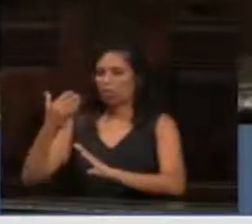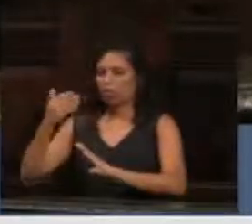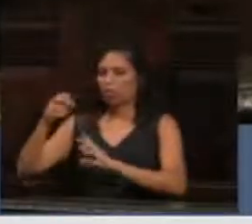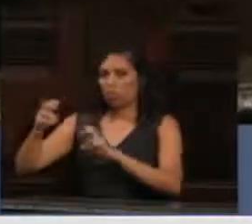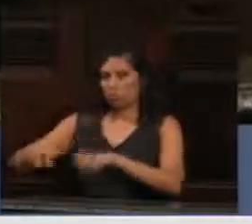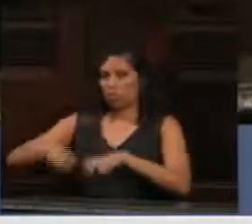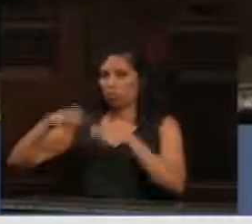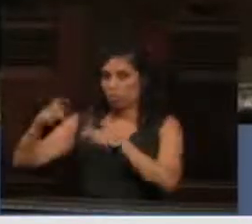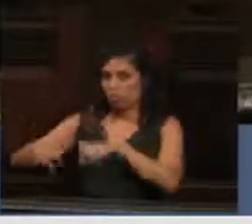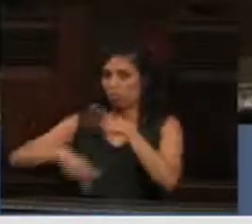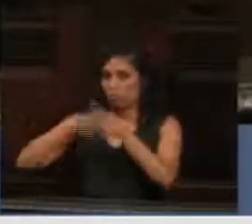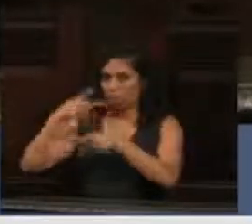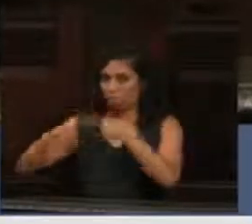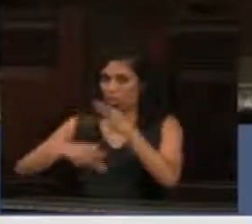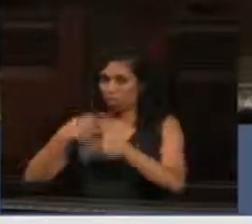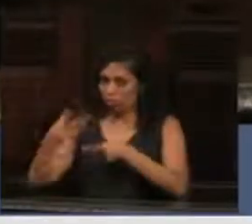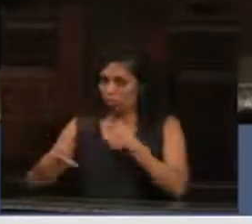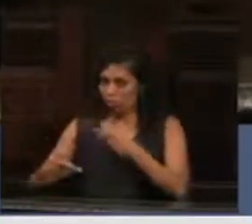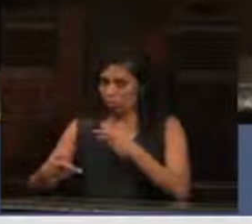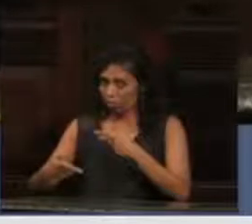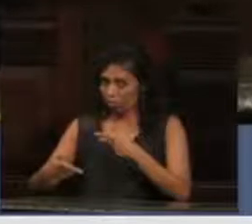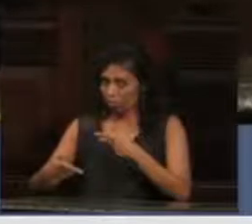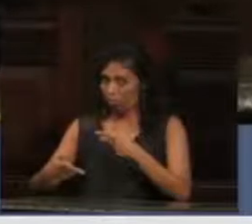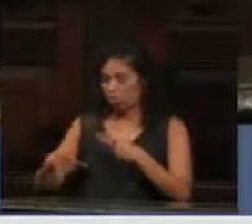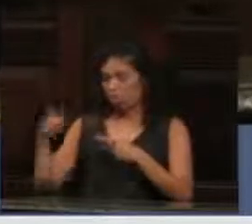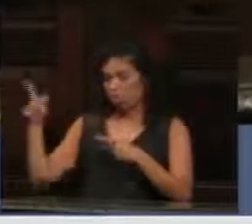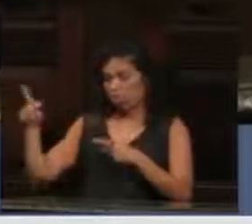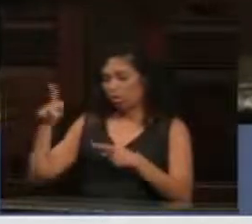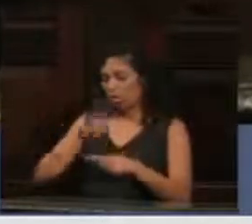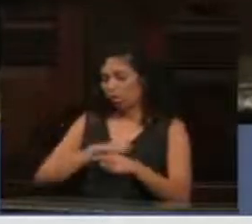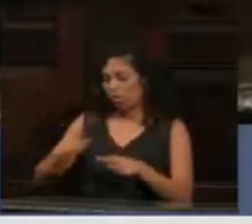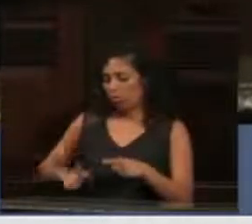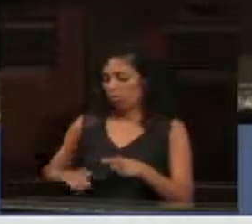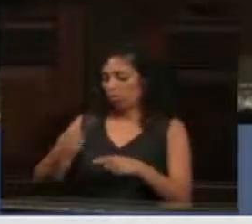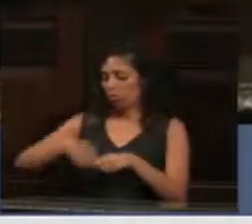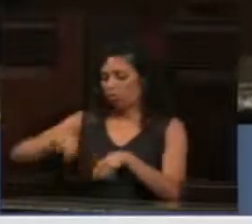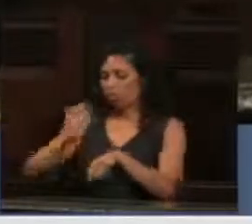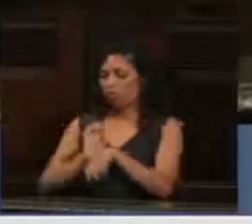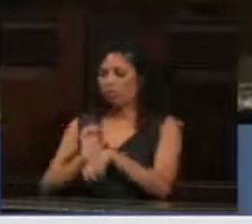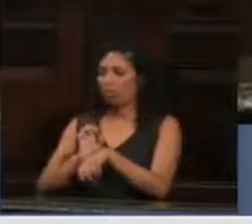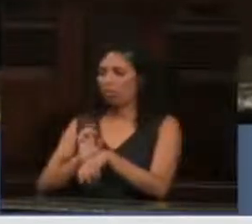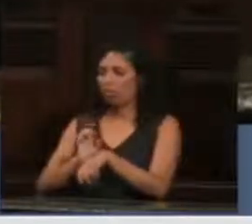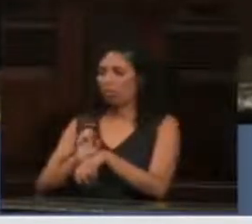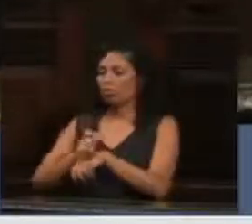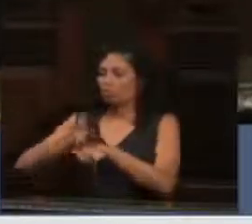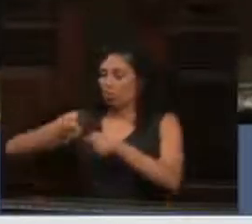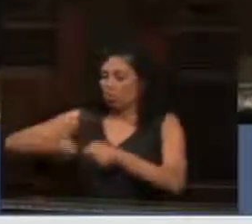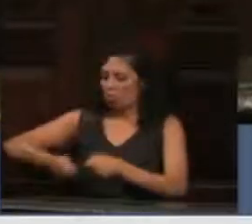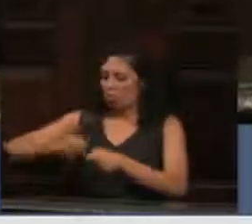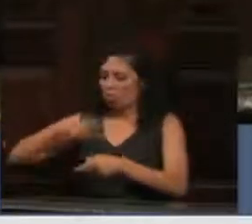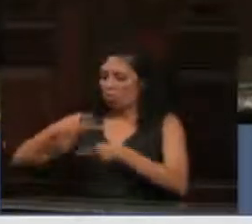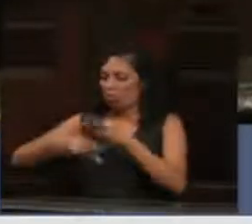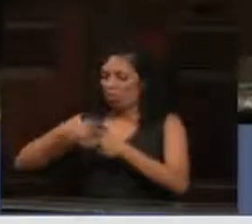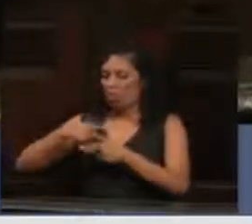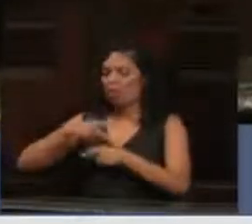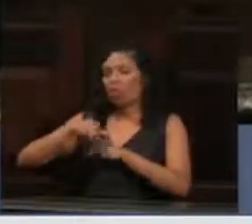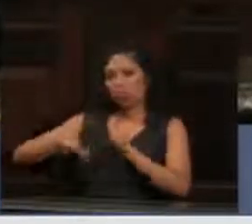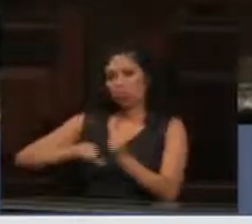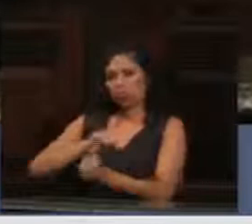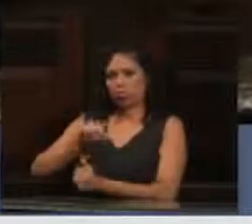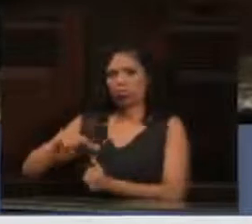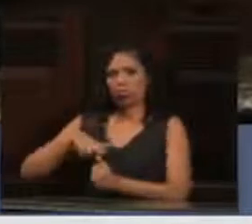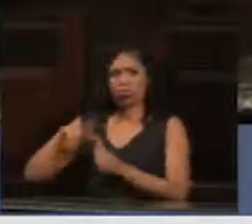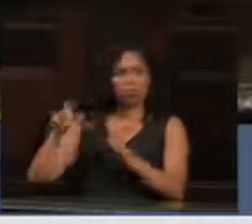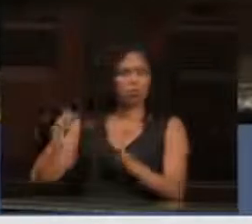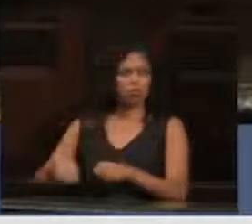que portanto não reconhece que esteja consolidada no governo do Estado a posição de não privatizar a SEDAI,